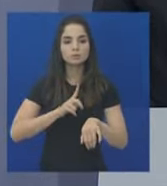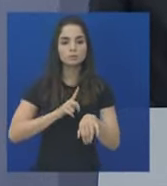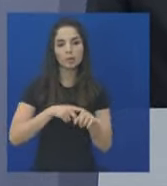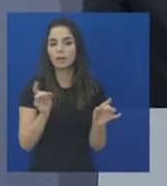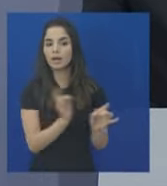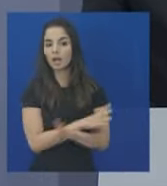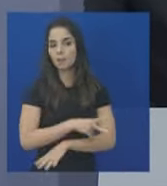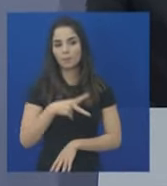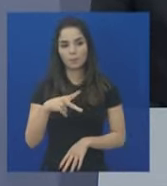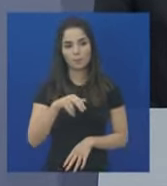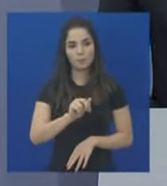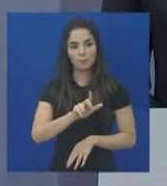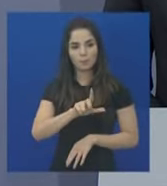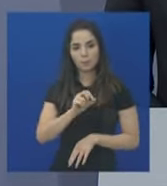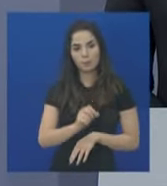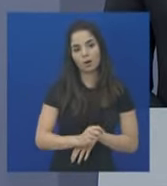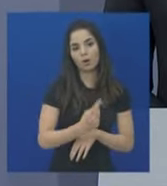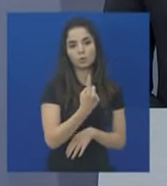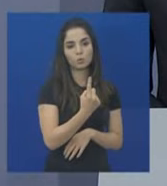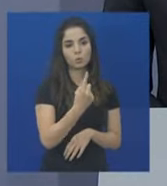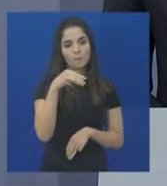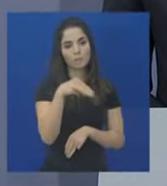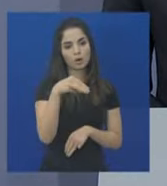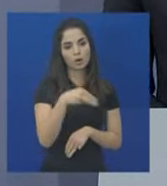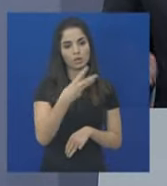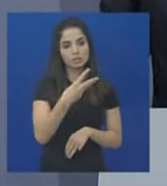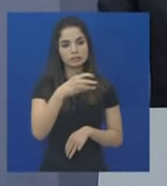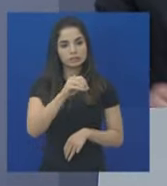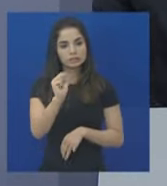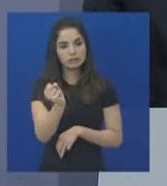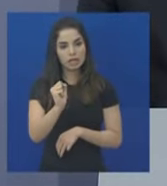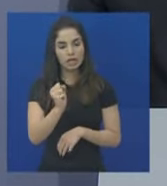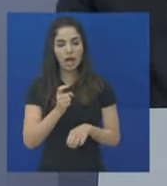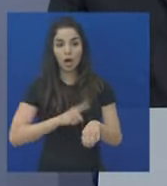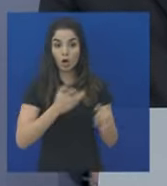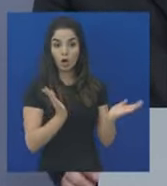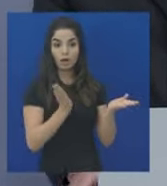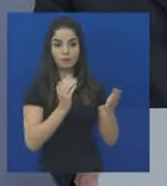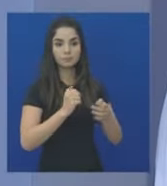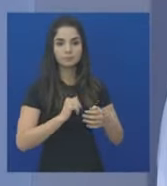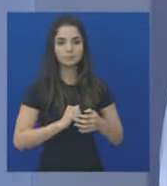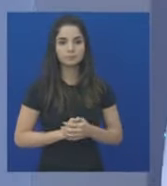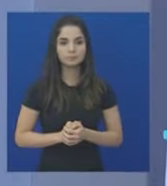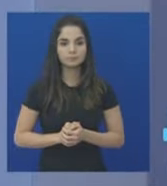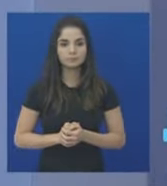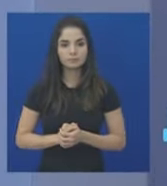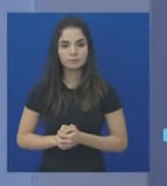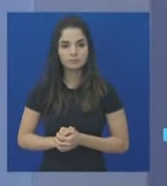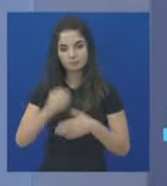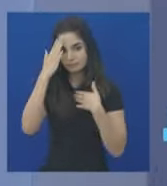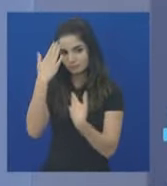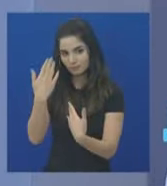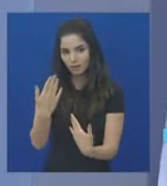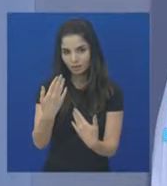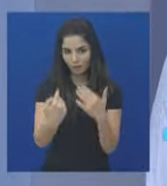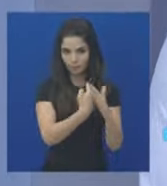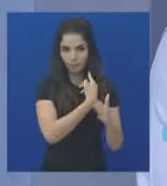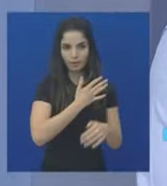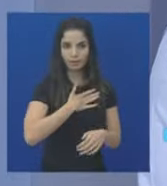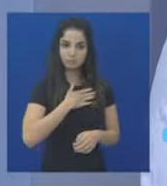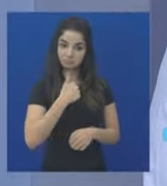Paulo César, o senhor tem 1,30 para a resposta. Seu tempo passa a contar a partir de agora. Agradeço pela pergunta.